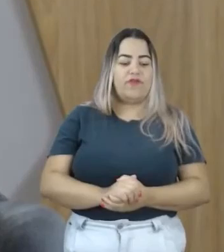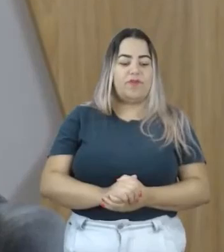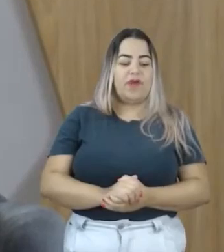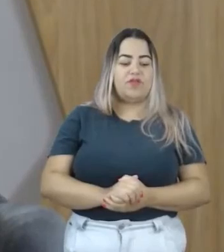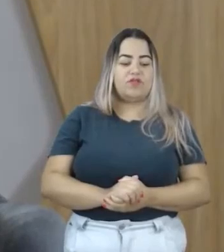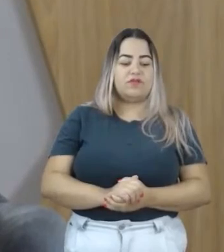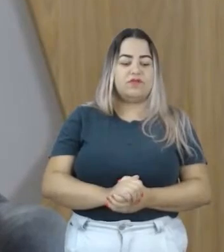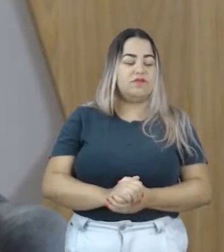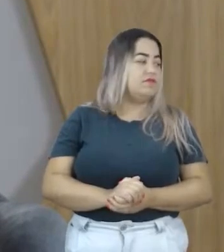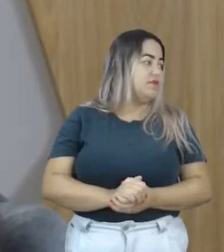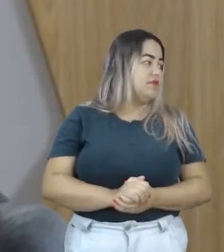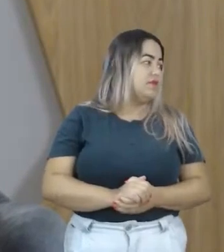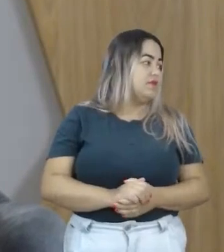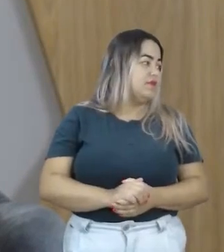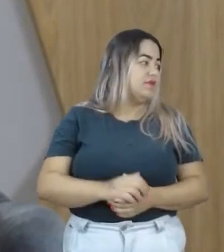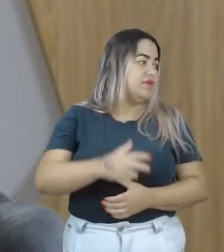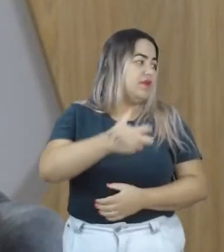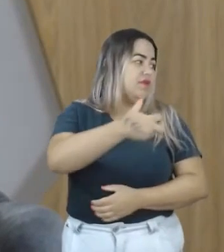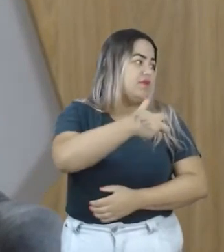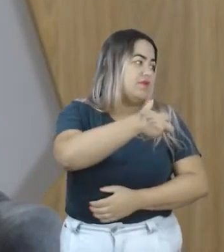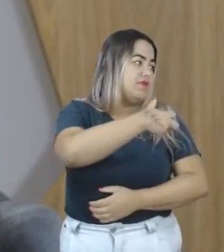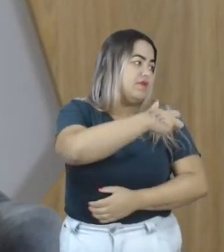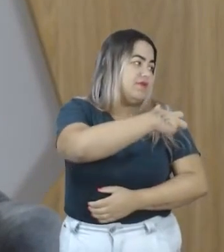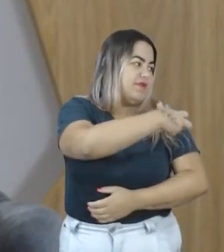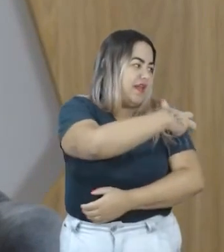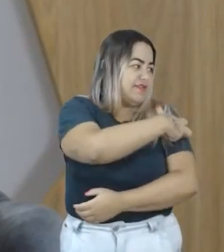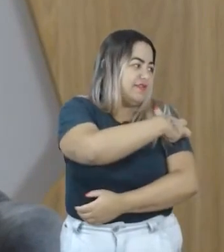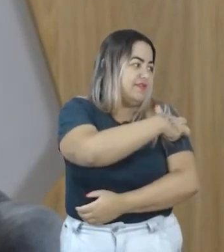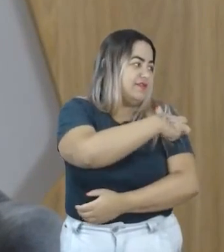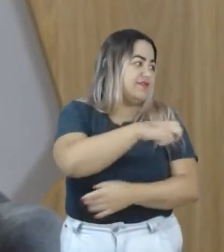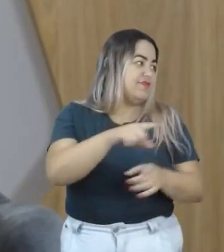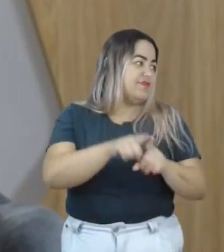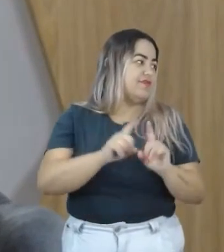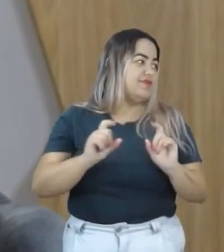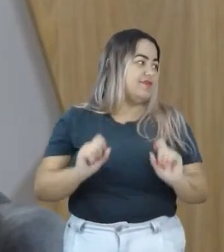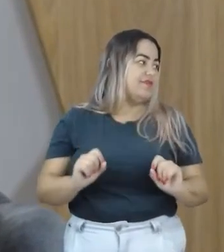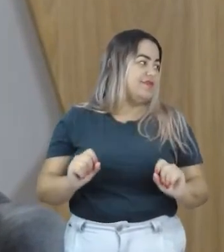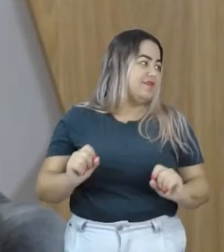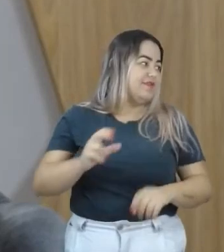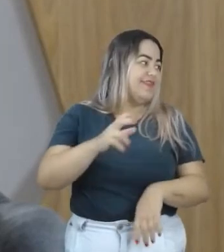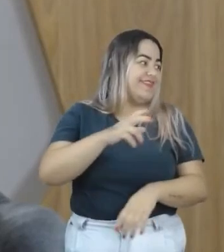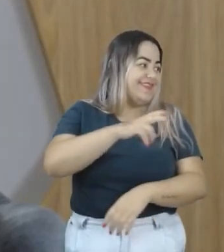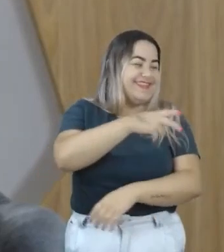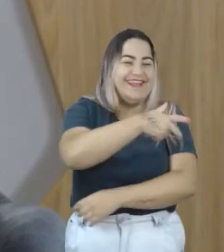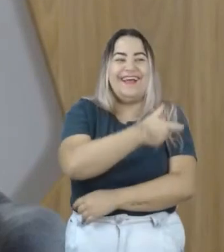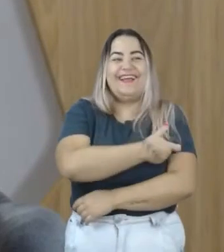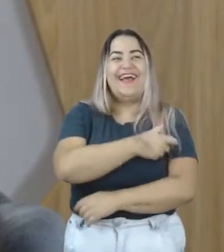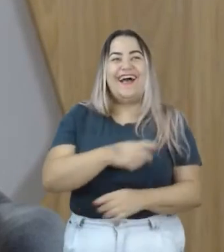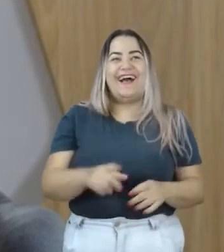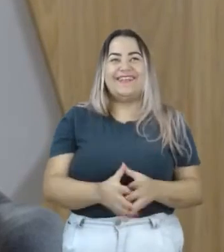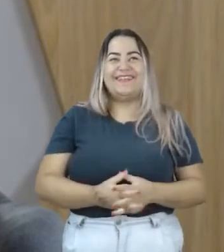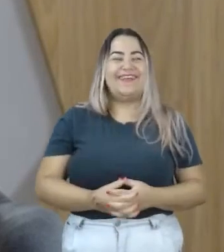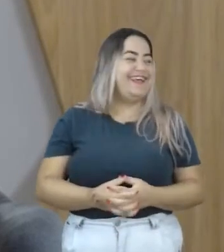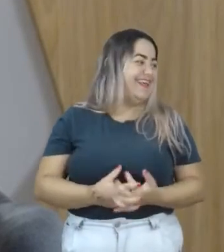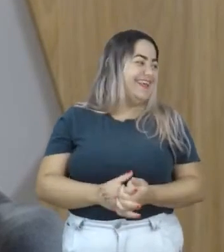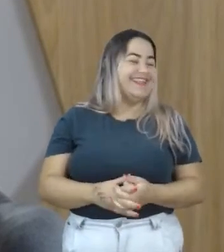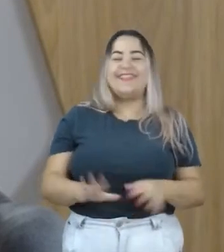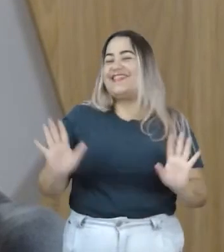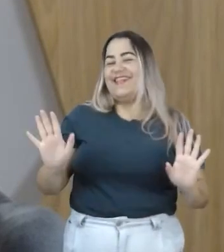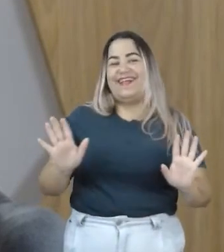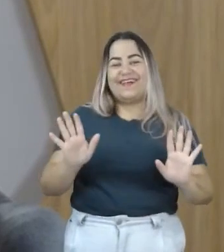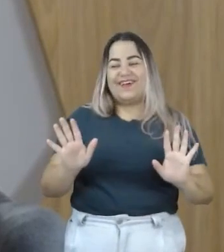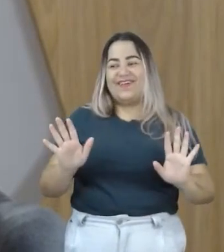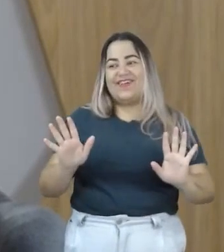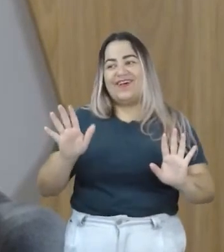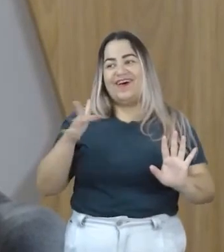exemplo. Hipertensão e diabetes são as doenças crônicas mais prevalentes, que mais acometem a população